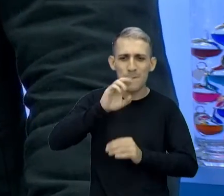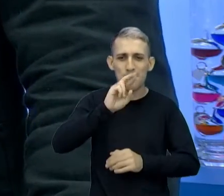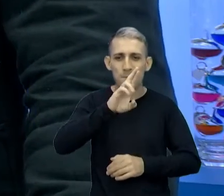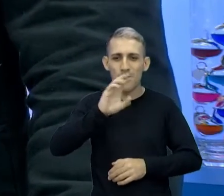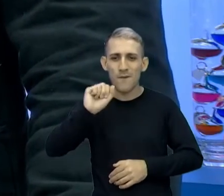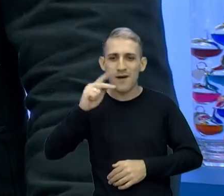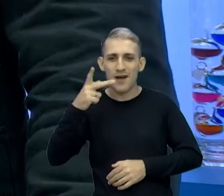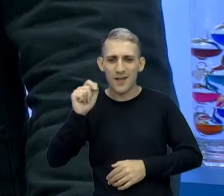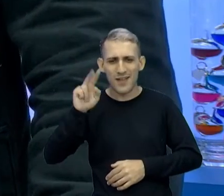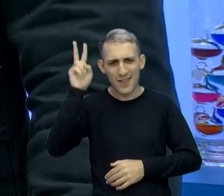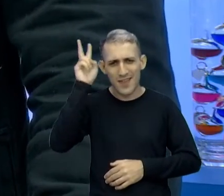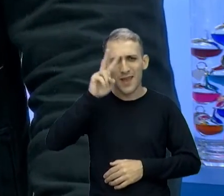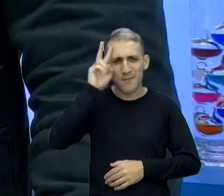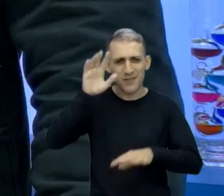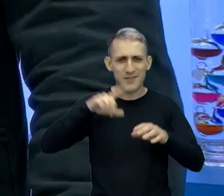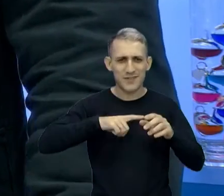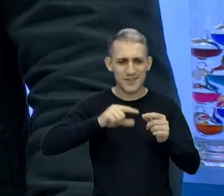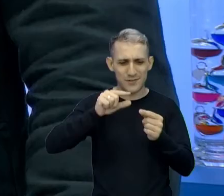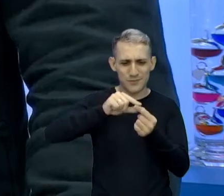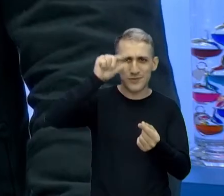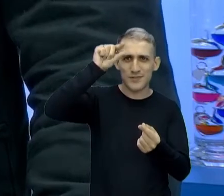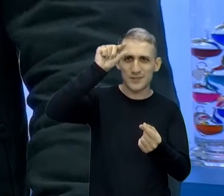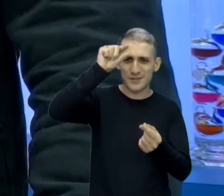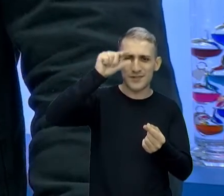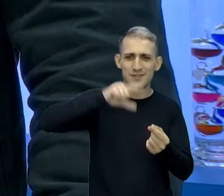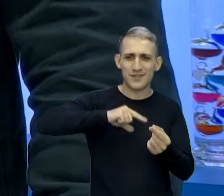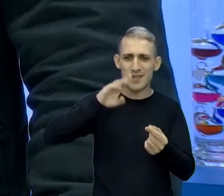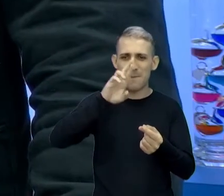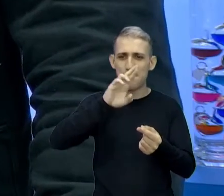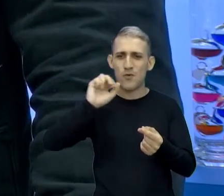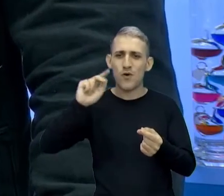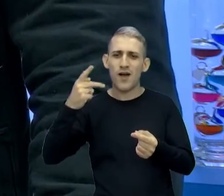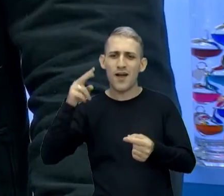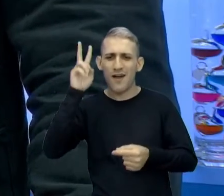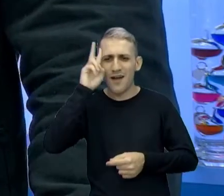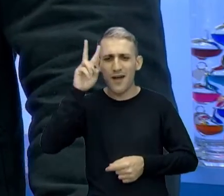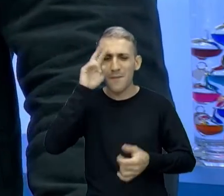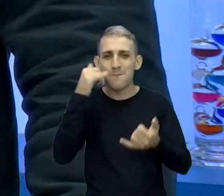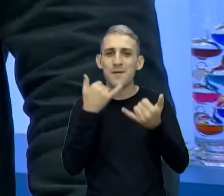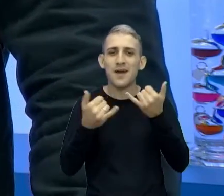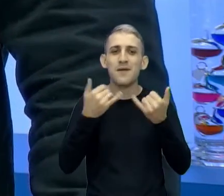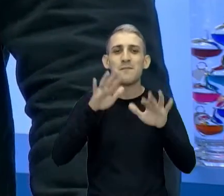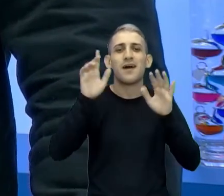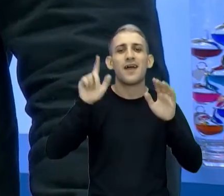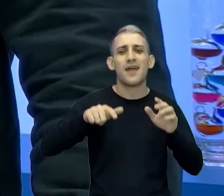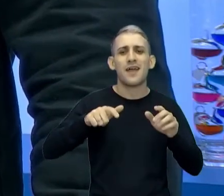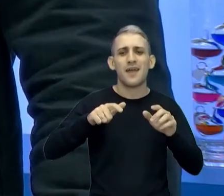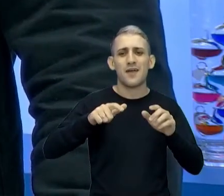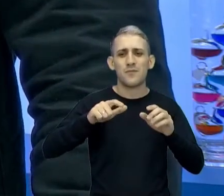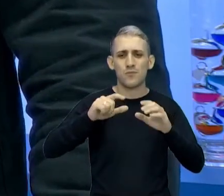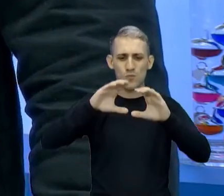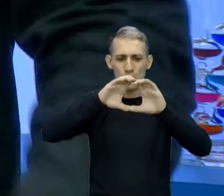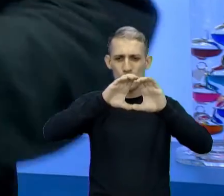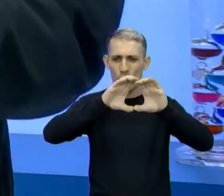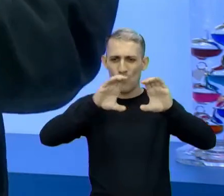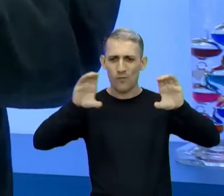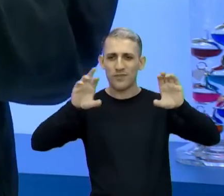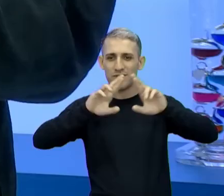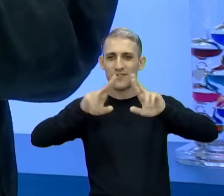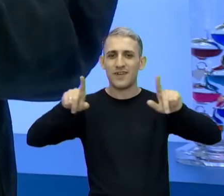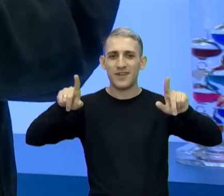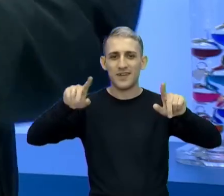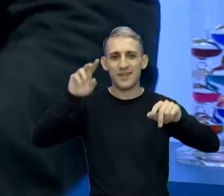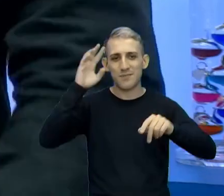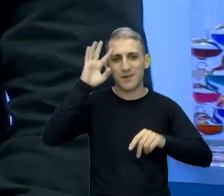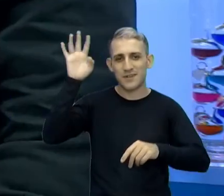Lembra que às vezes o lápis tem uma borracha na ponta? Ele parece um lápis com borracha na ponta, só que ele é bem gordinho e curtinho. Né? Imagina eu